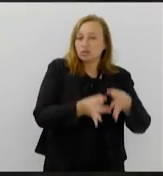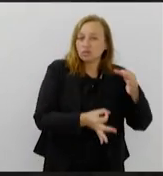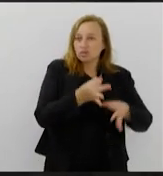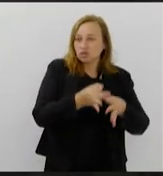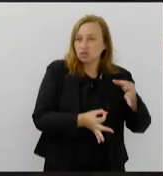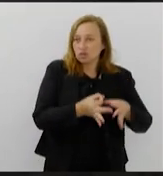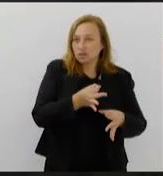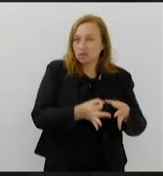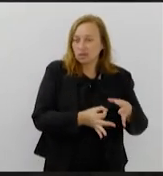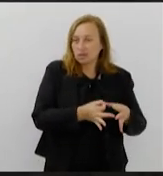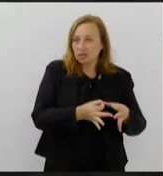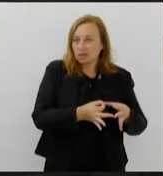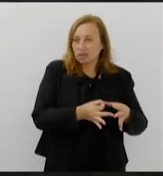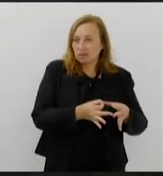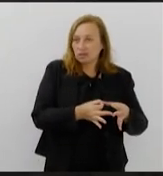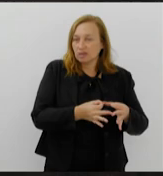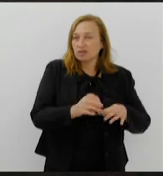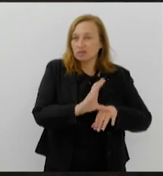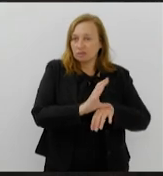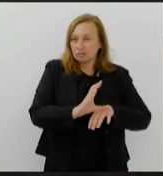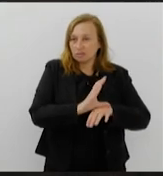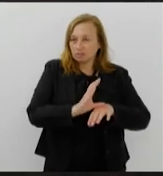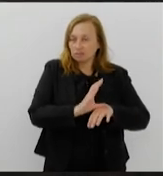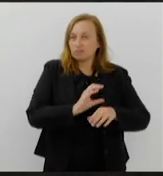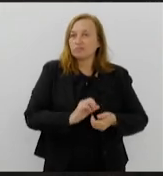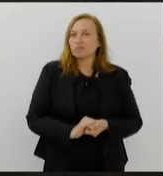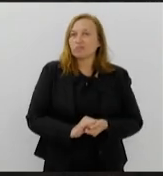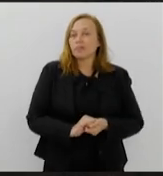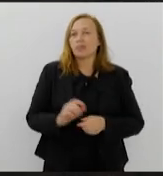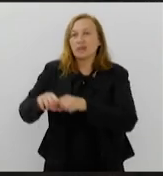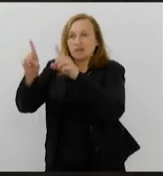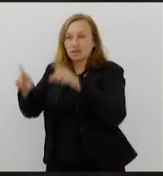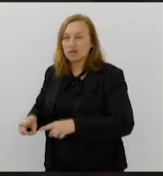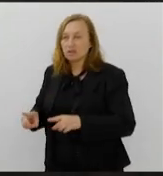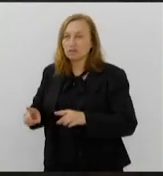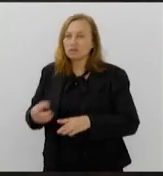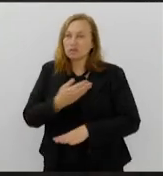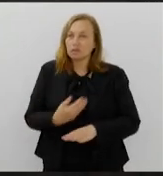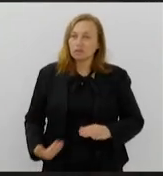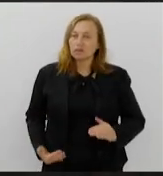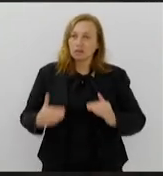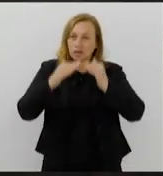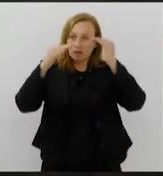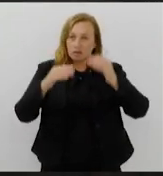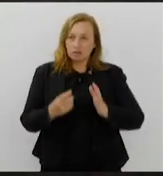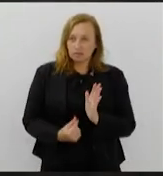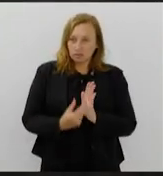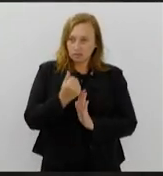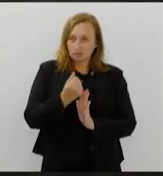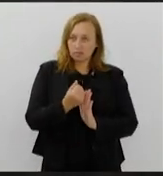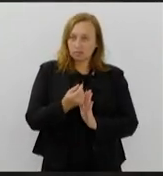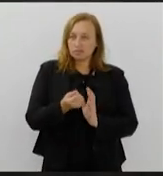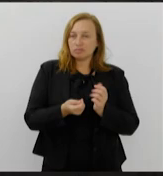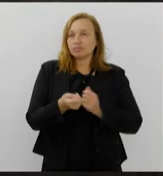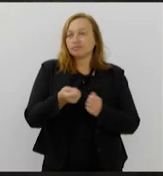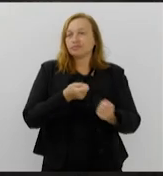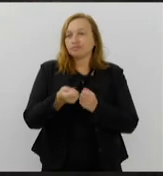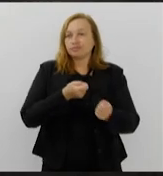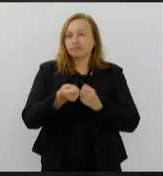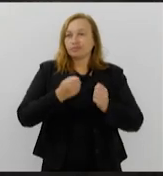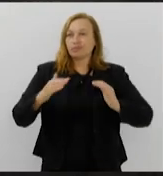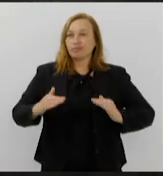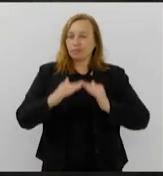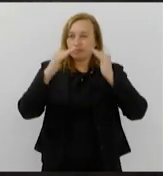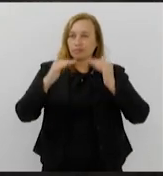Justiça pela constitucionalidade, de servidores públicos favorável e de orçamento, finanças, fiscalização financeira